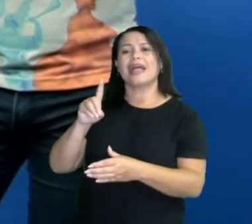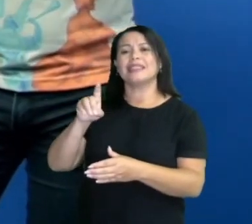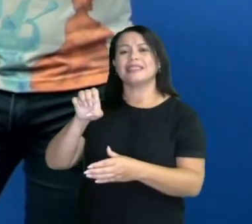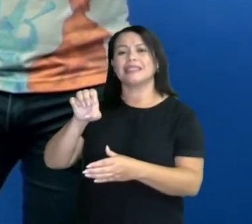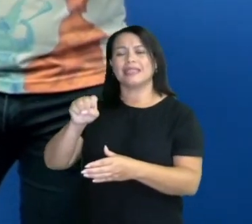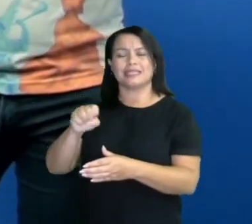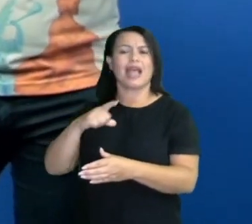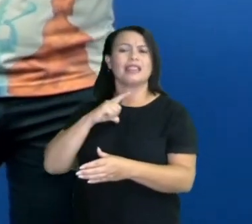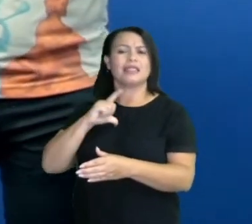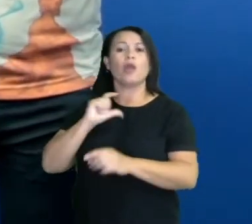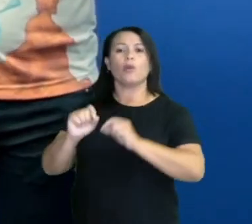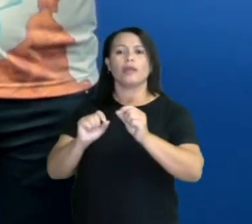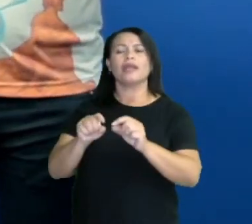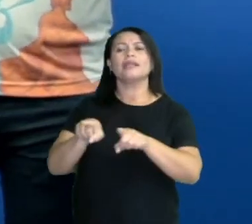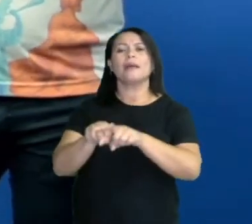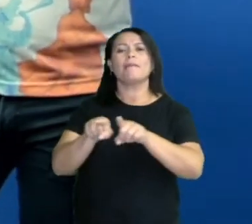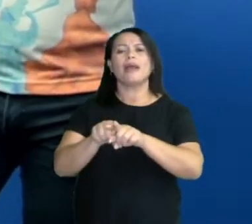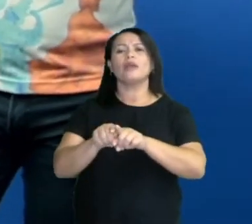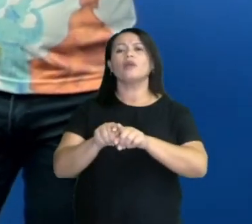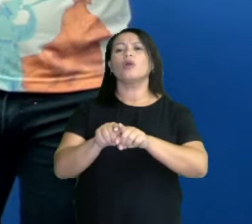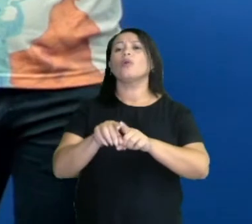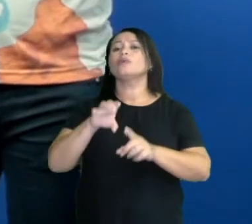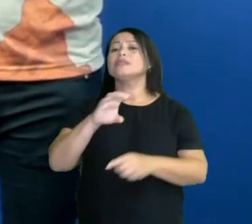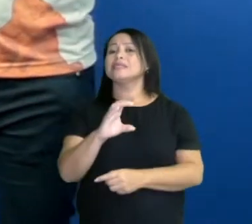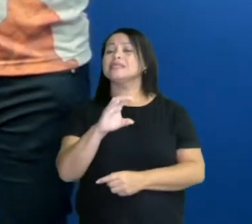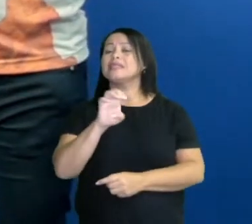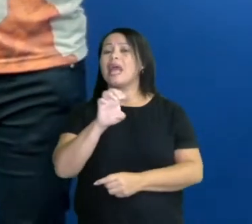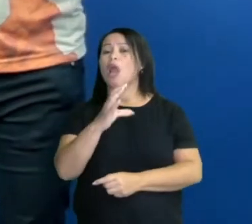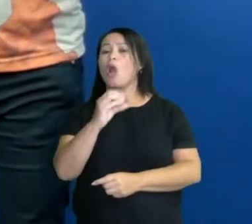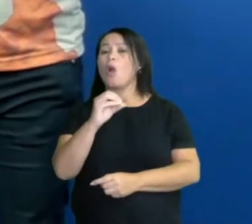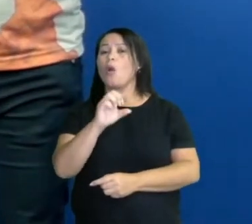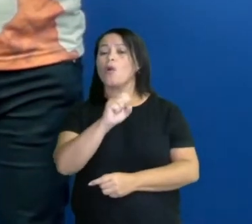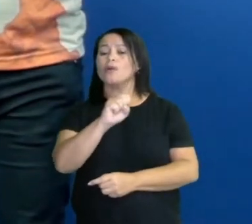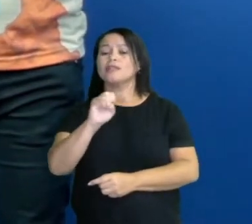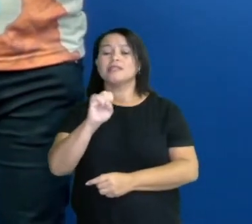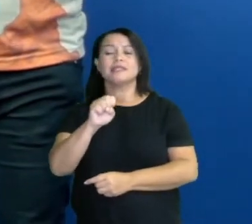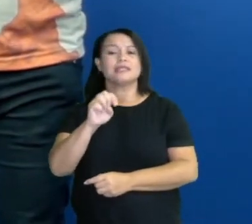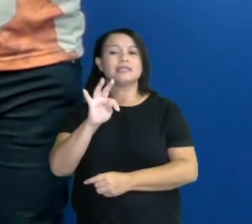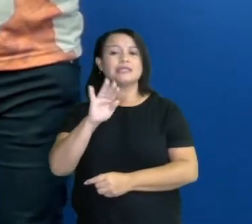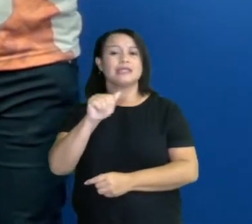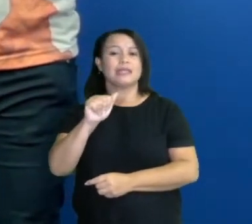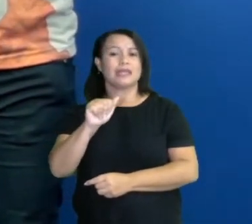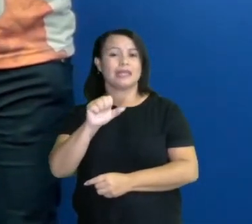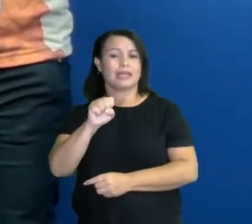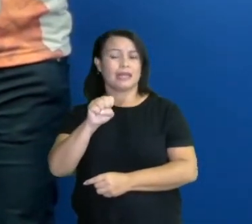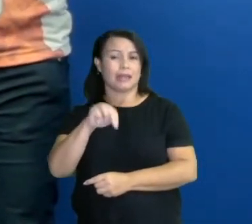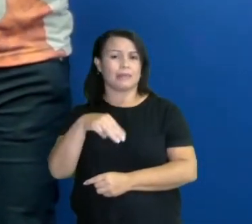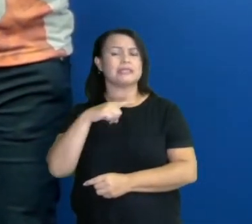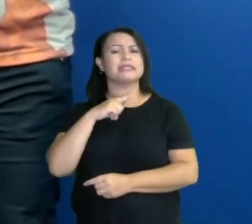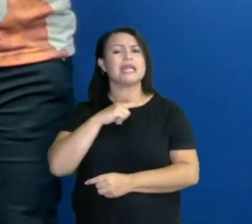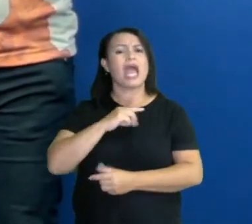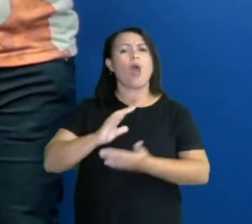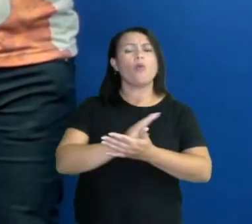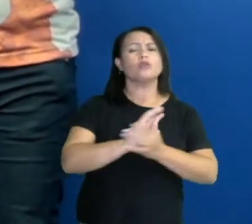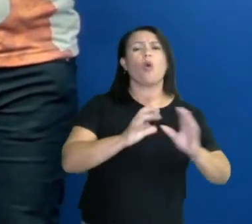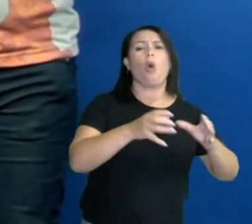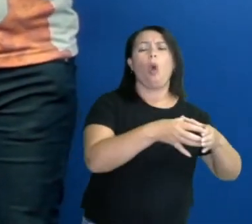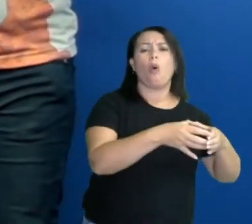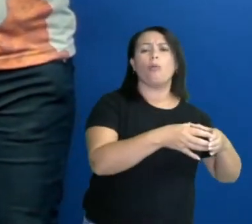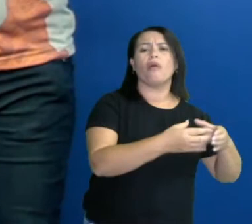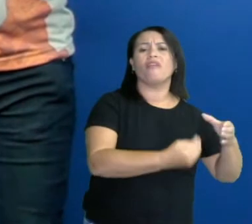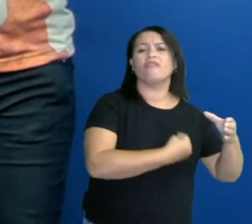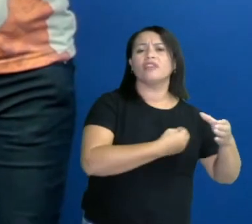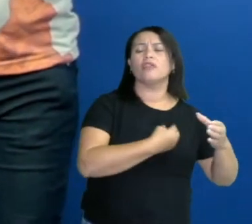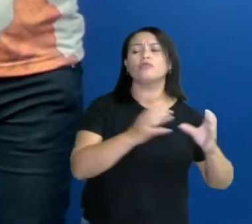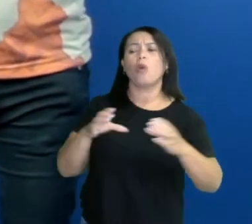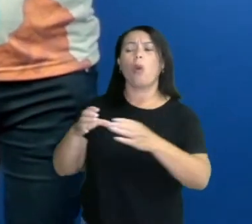Os ecossistemas são regiões em que fatores vivos e não vivos interagem entre si.